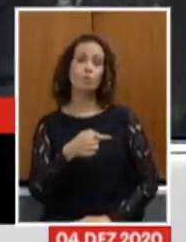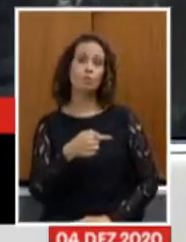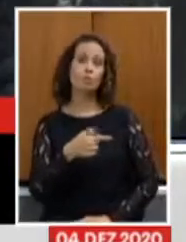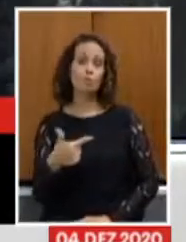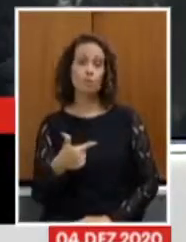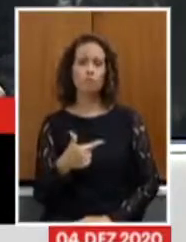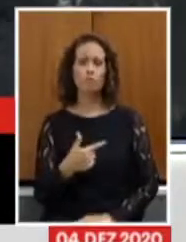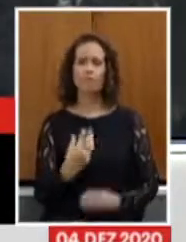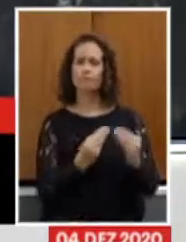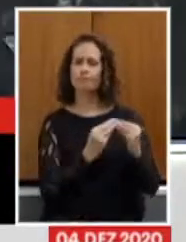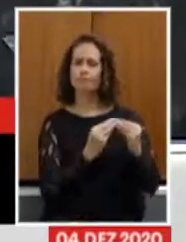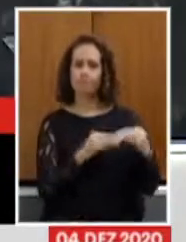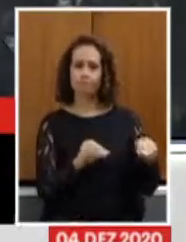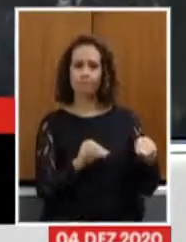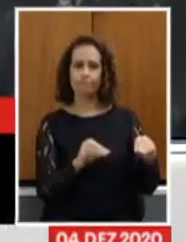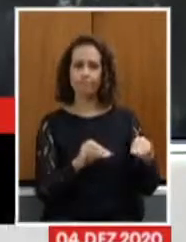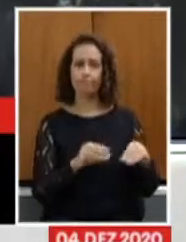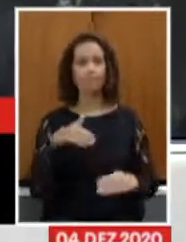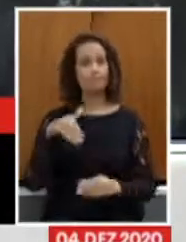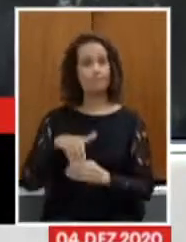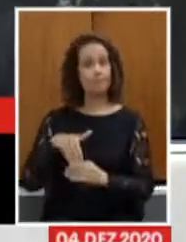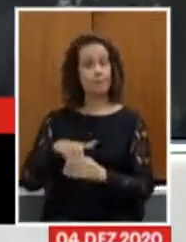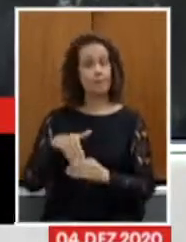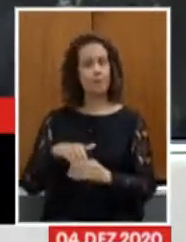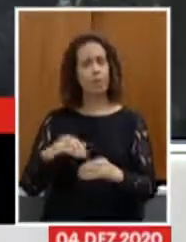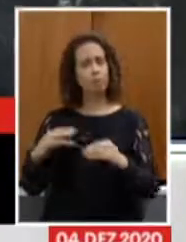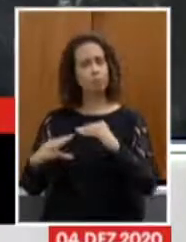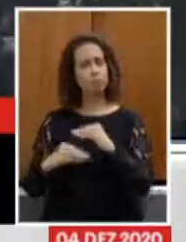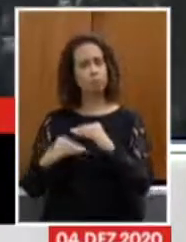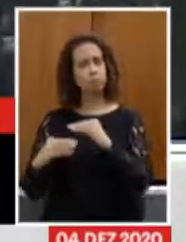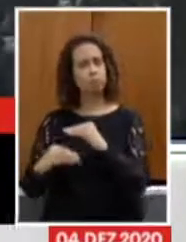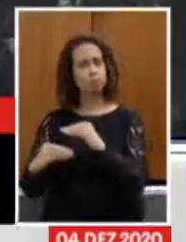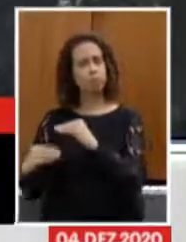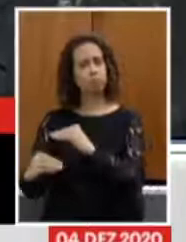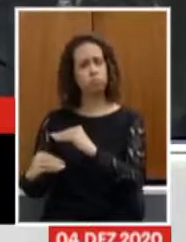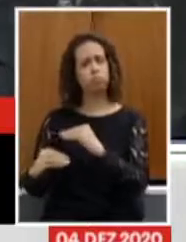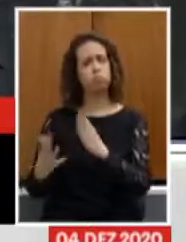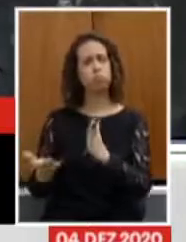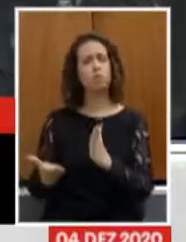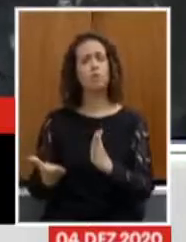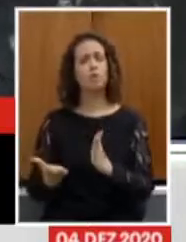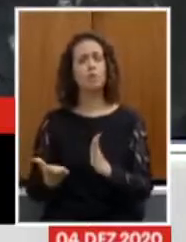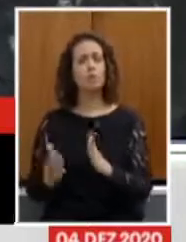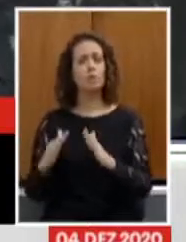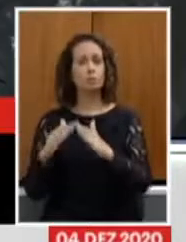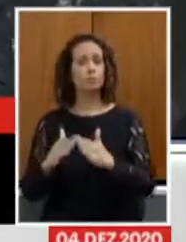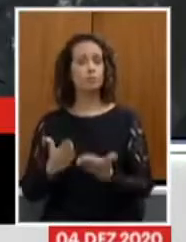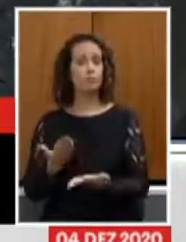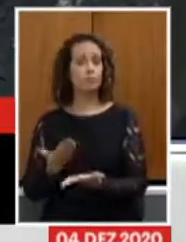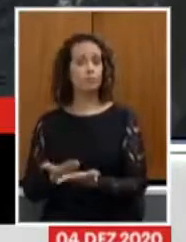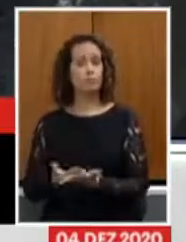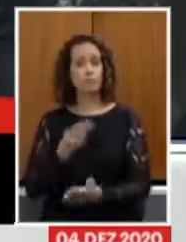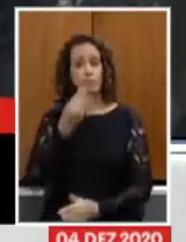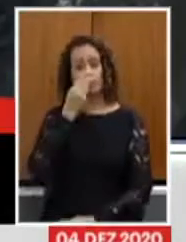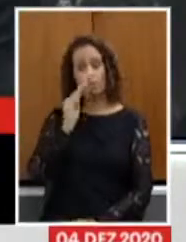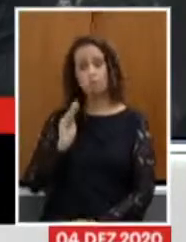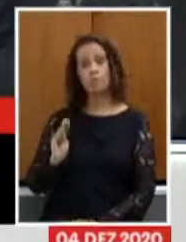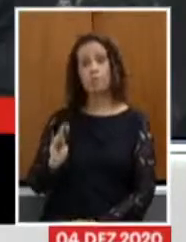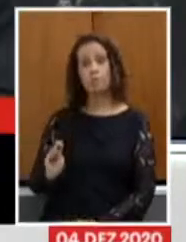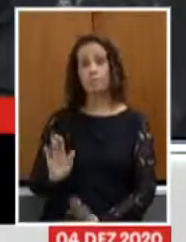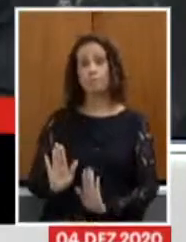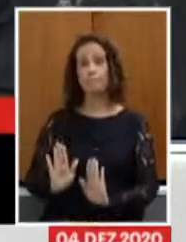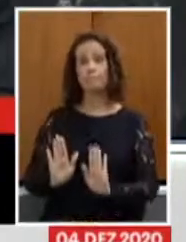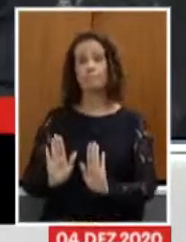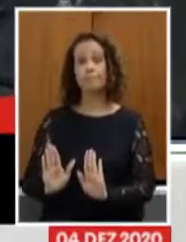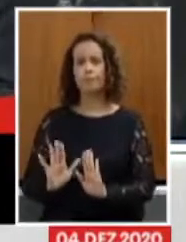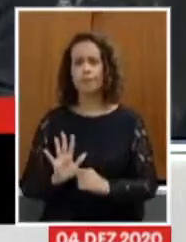fica prejudicada a emenda 272. Em votação, as emendas comparecer pela rejeição, salvo